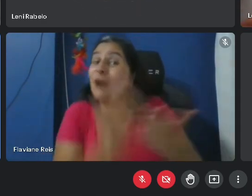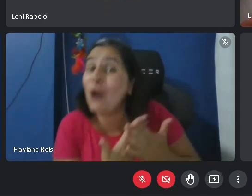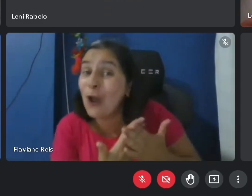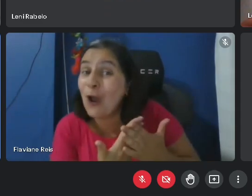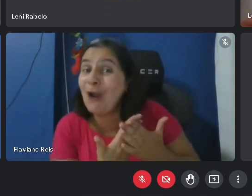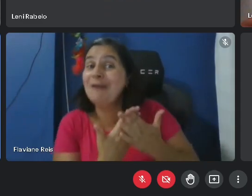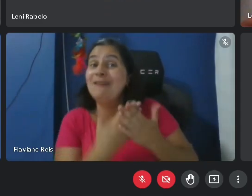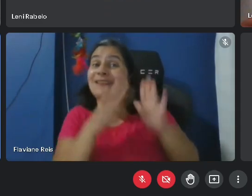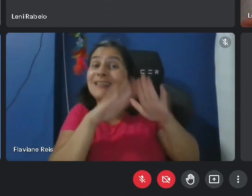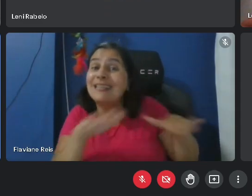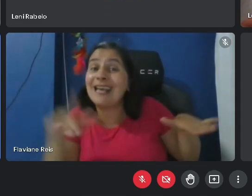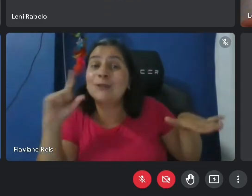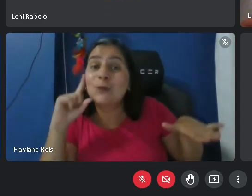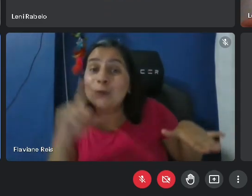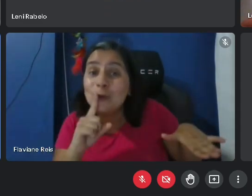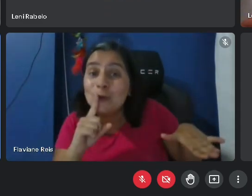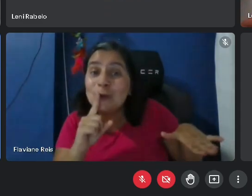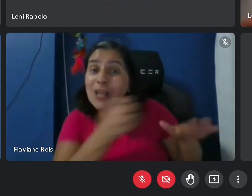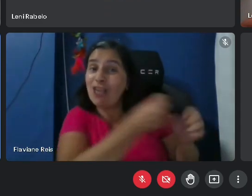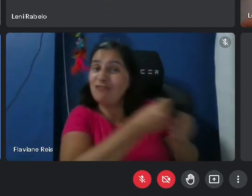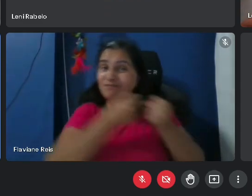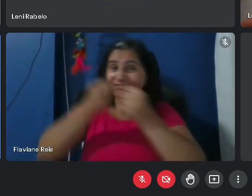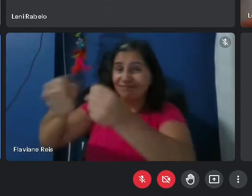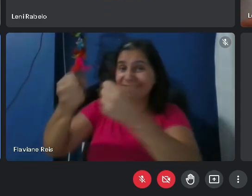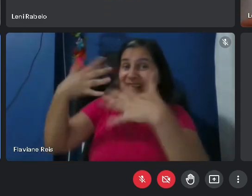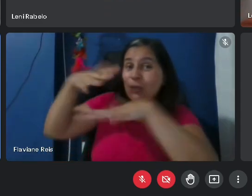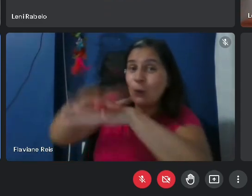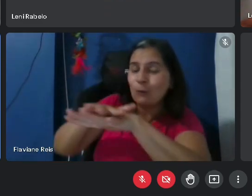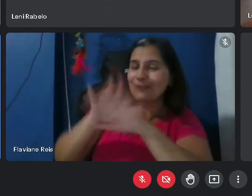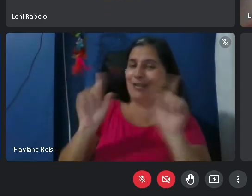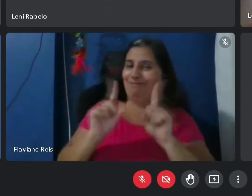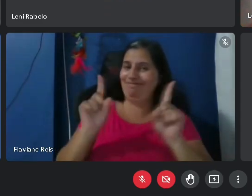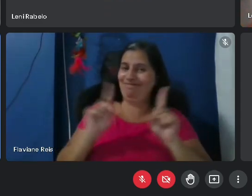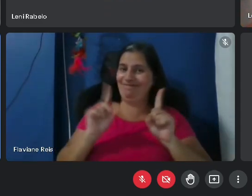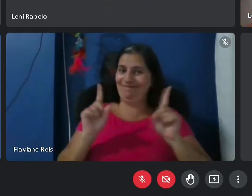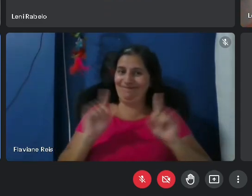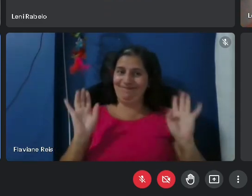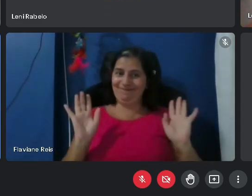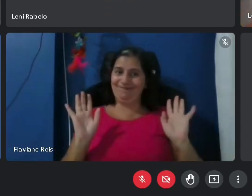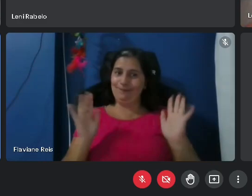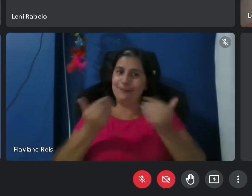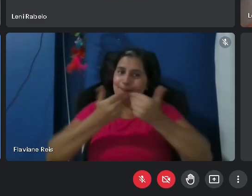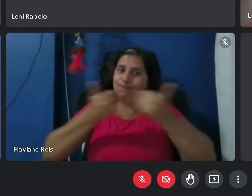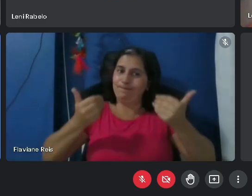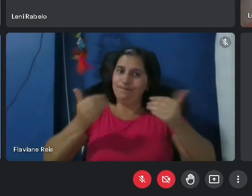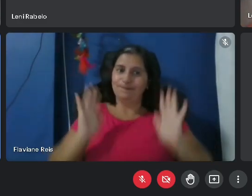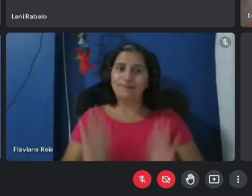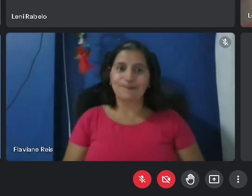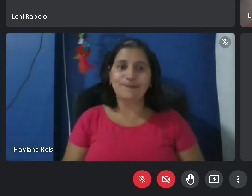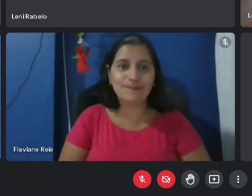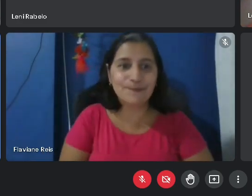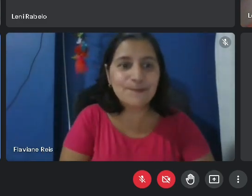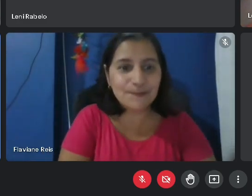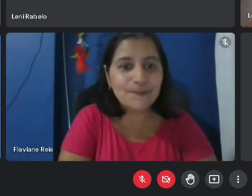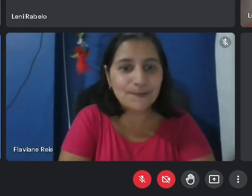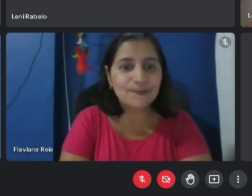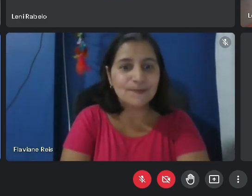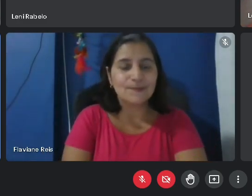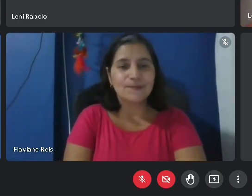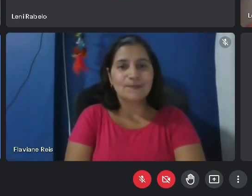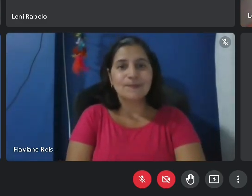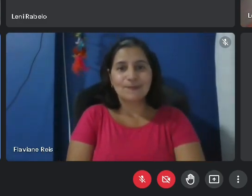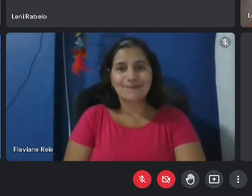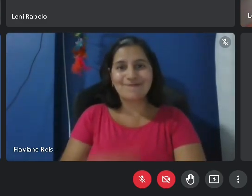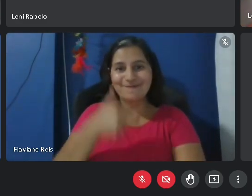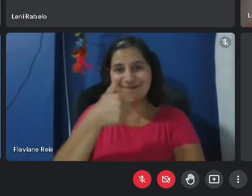Eles tenham conhecimento. Não é somente pegar o surdo e colocar ele na escola inclusiva. Precisa